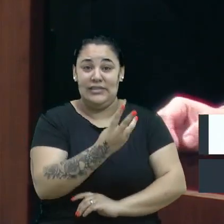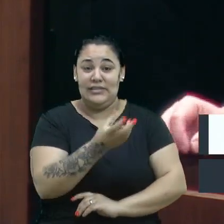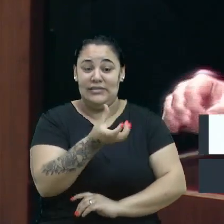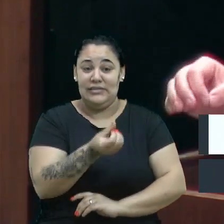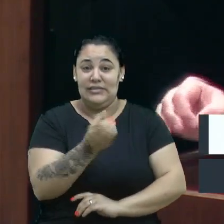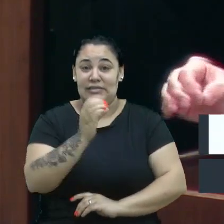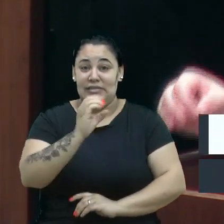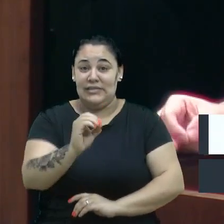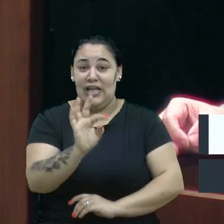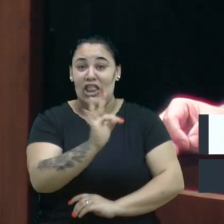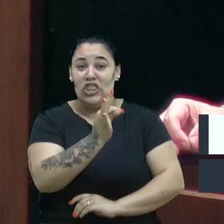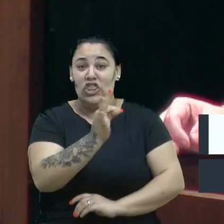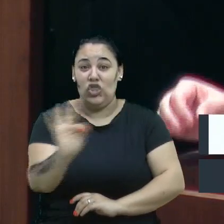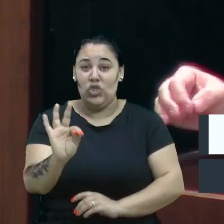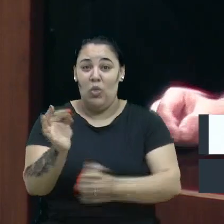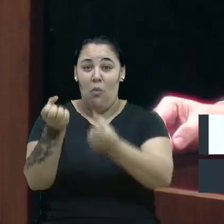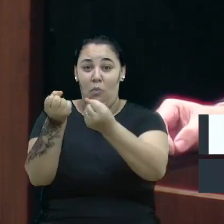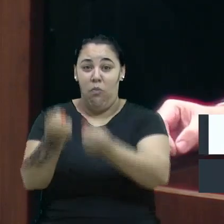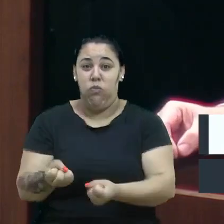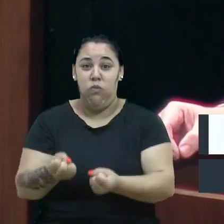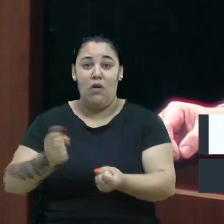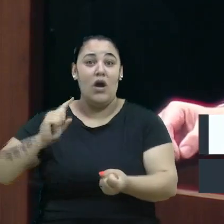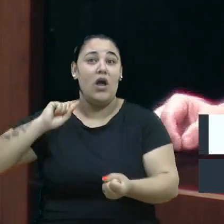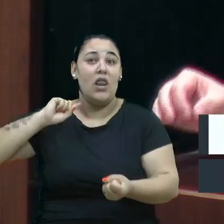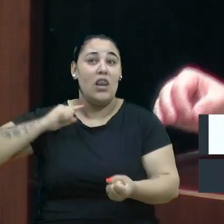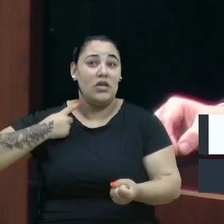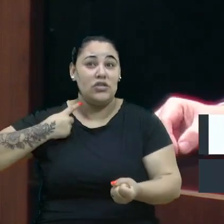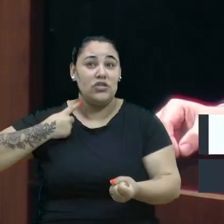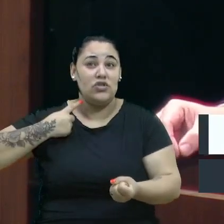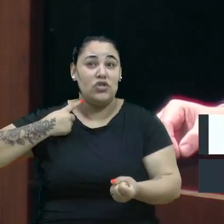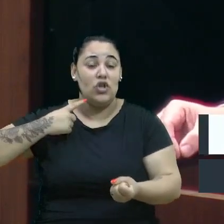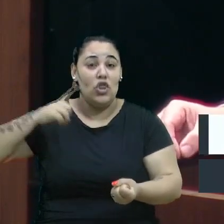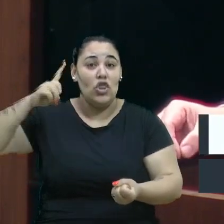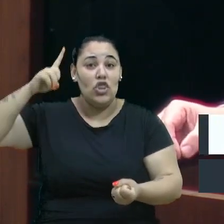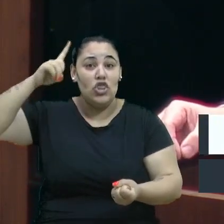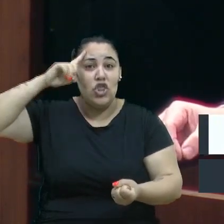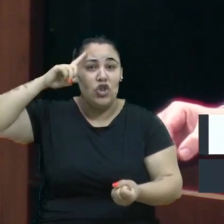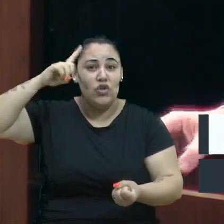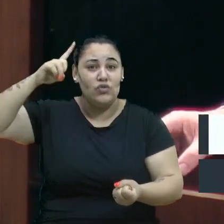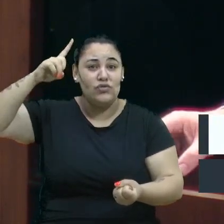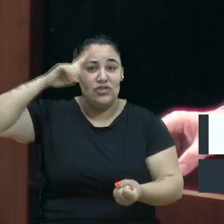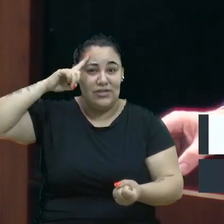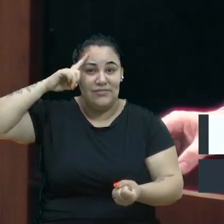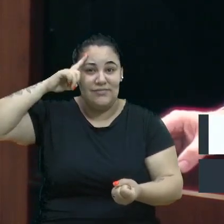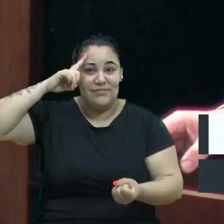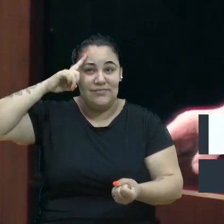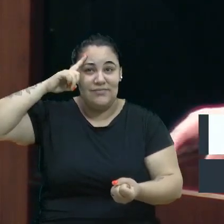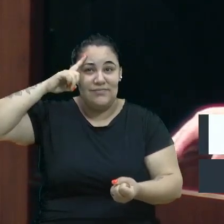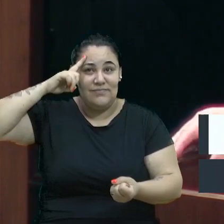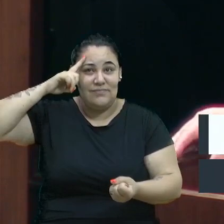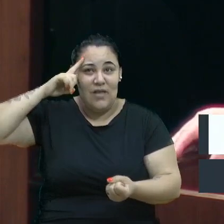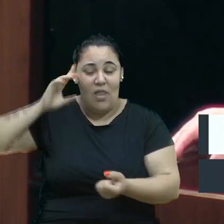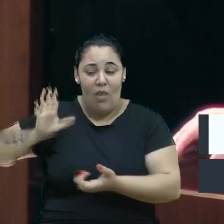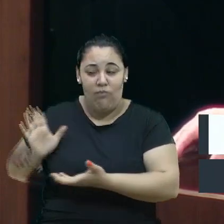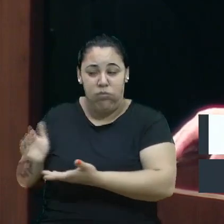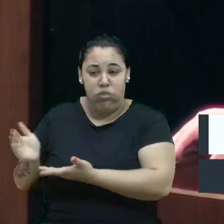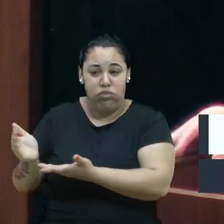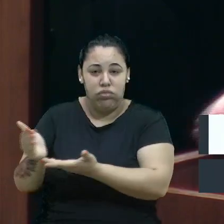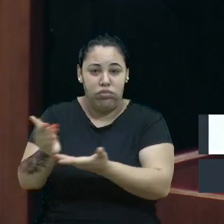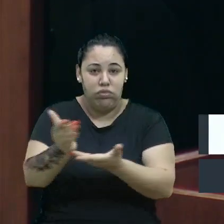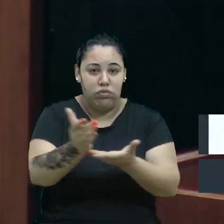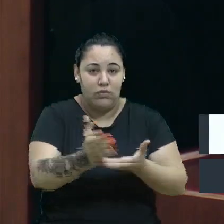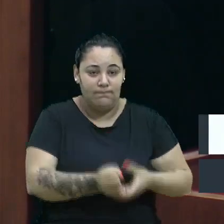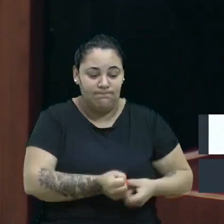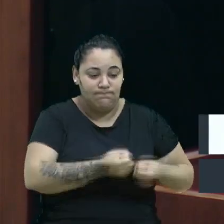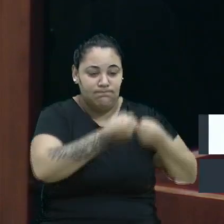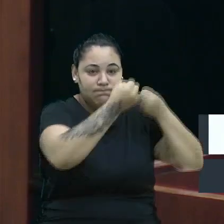360 toneladas de lixo por dia para aquele aterro. Então,